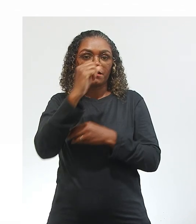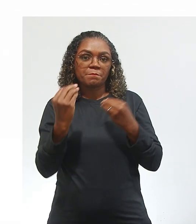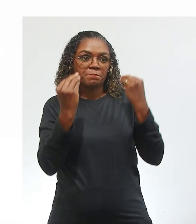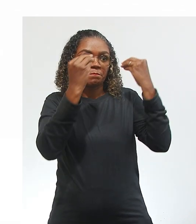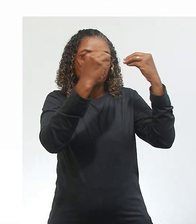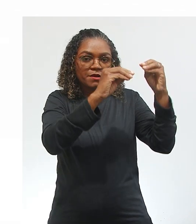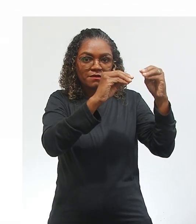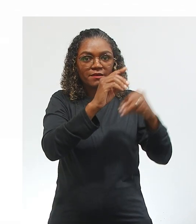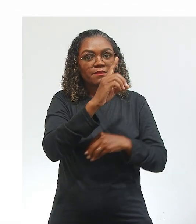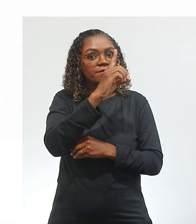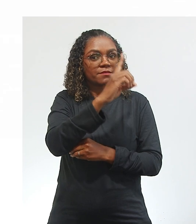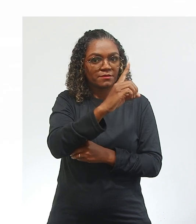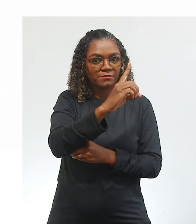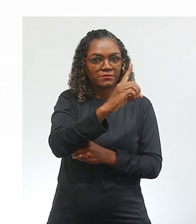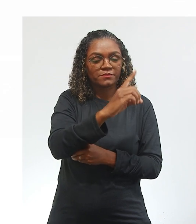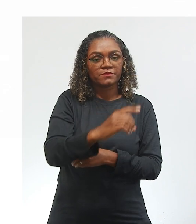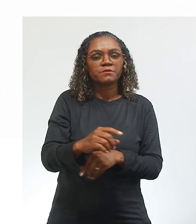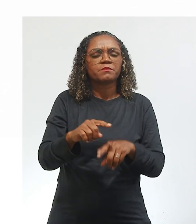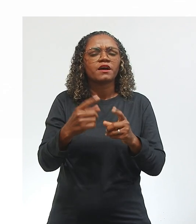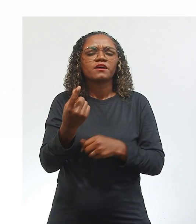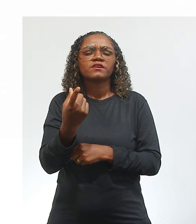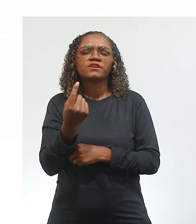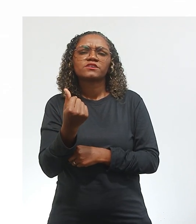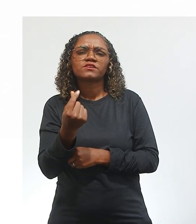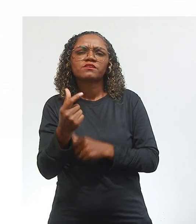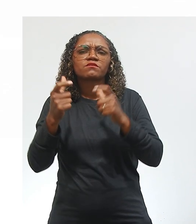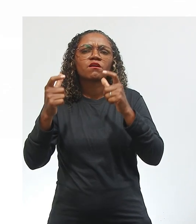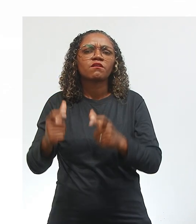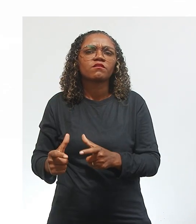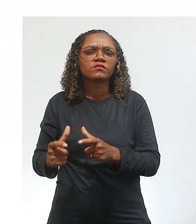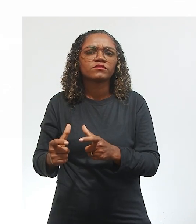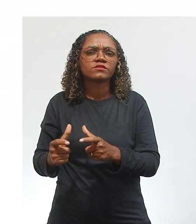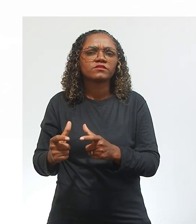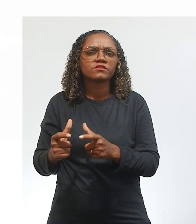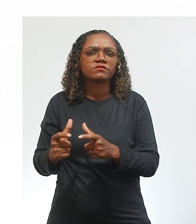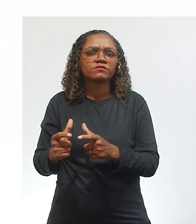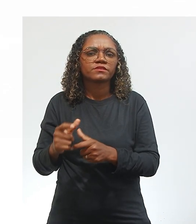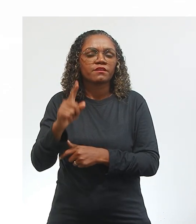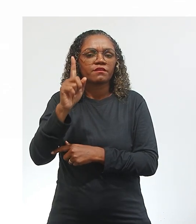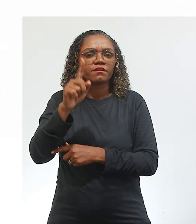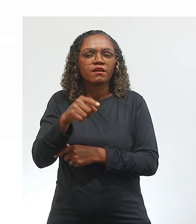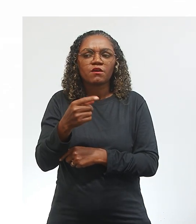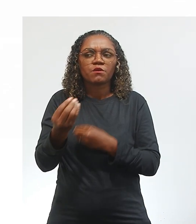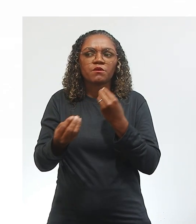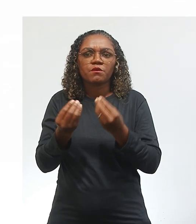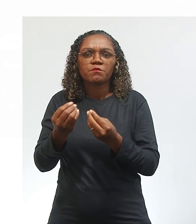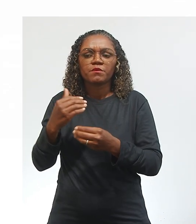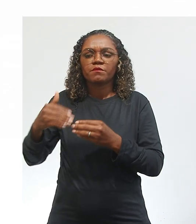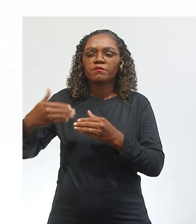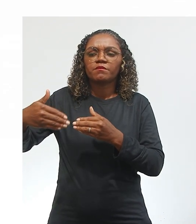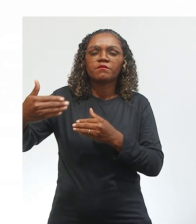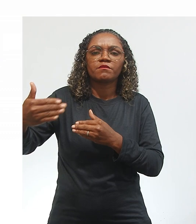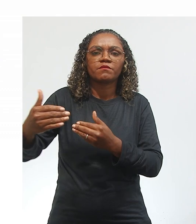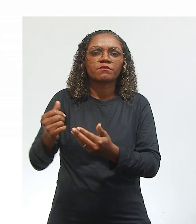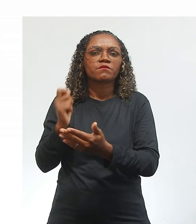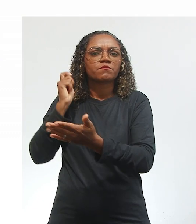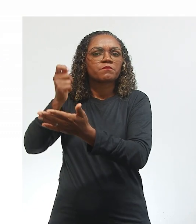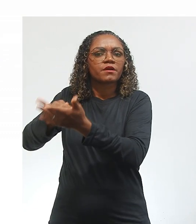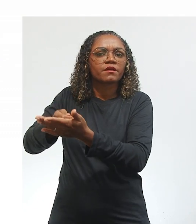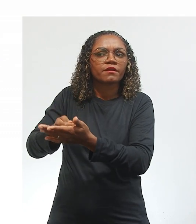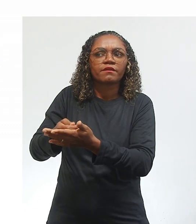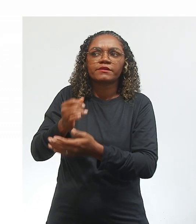vou lançar a débito. E esse dinheiro vai sair de onde, esse dinheiro aqui da entrada? Quando eu falo assim, vou pagar,